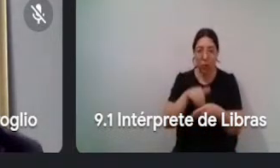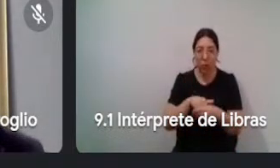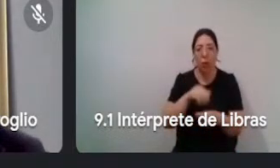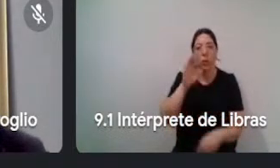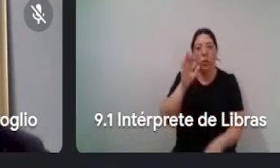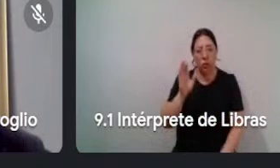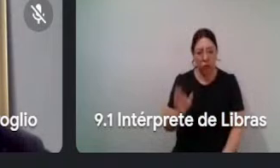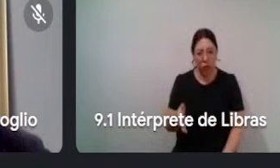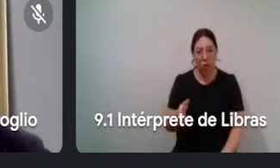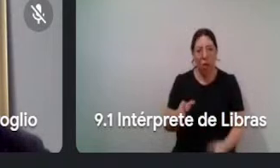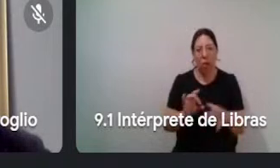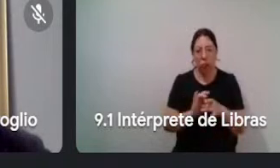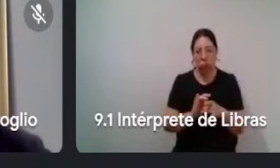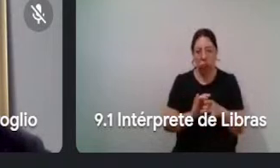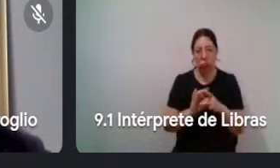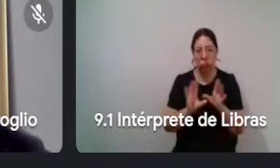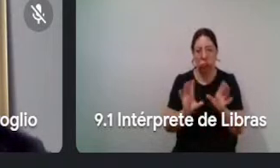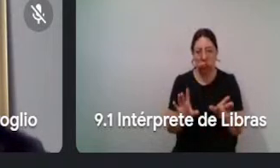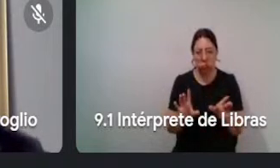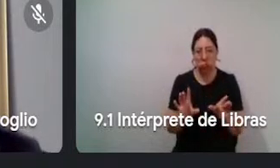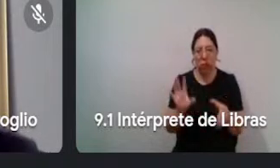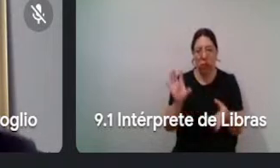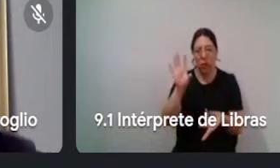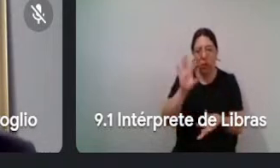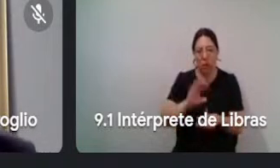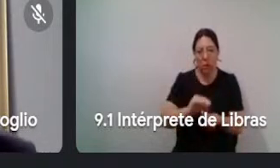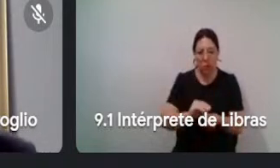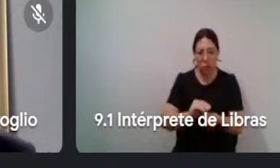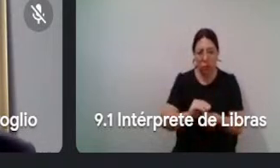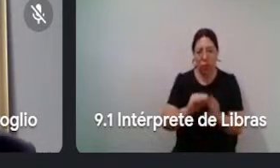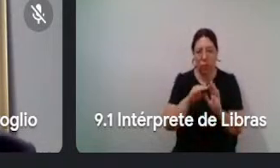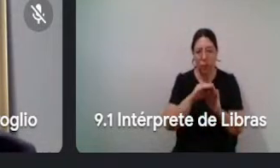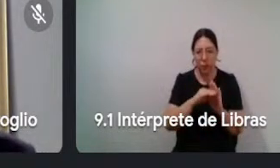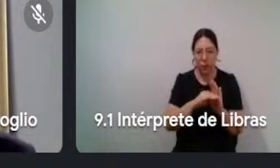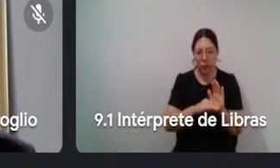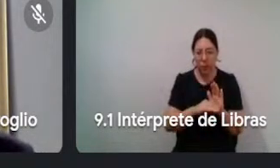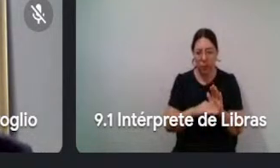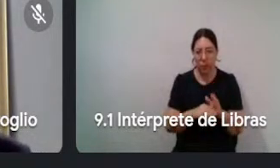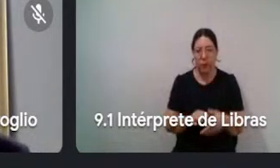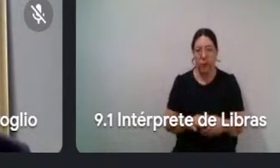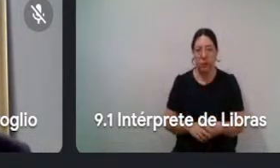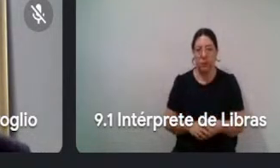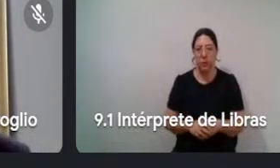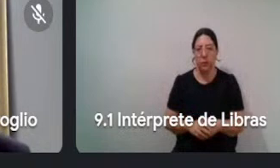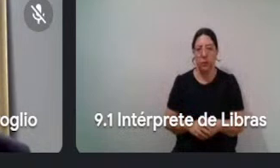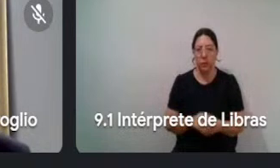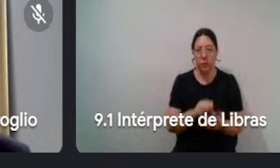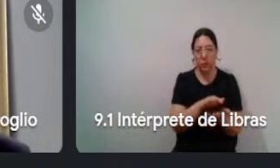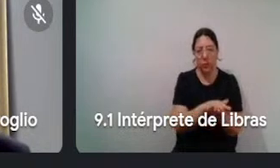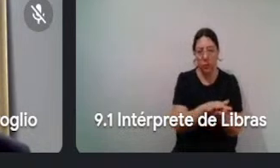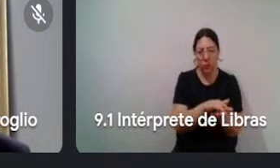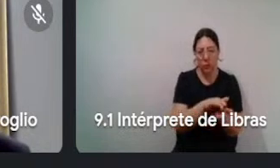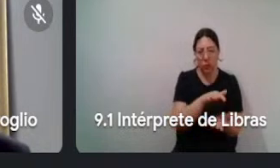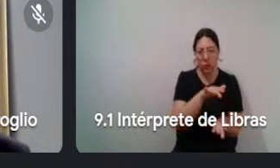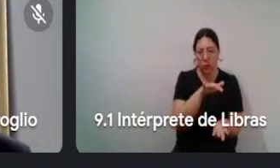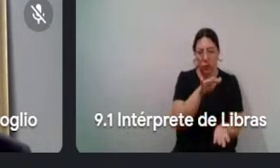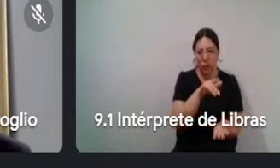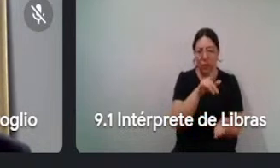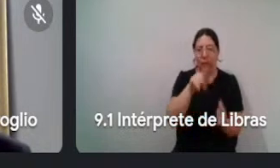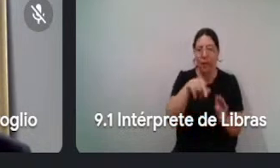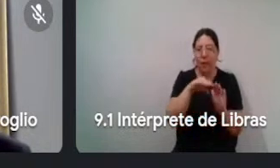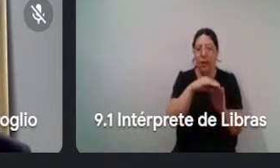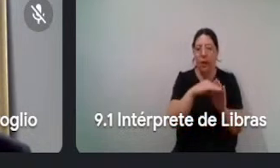Assim, farei um breve resumo dos fatos. Os autos tratam-se de prestação de